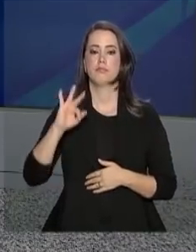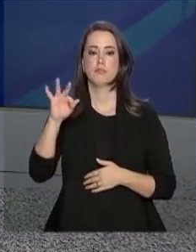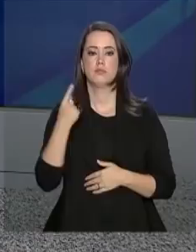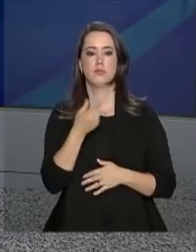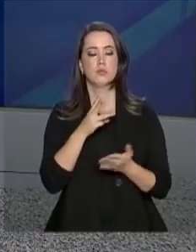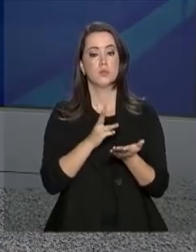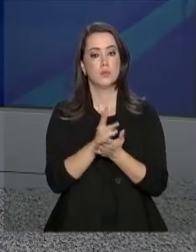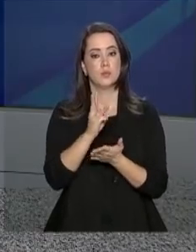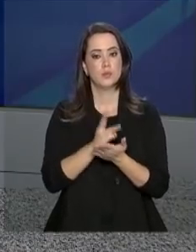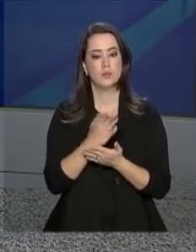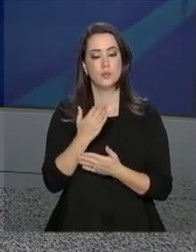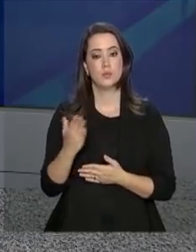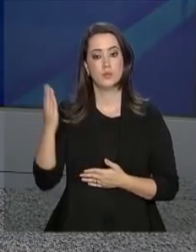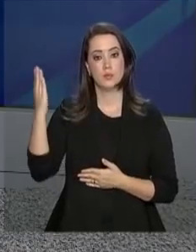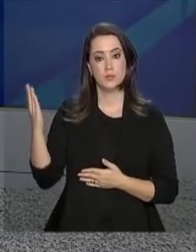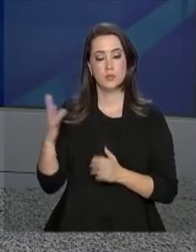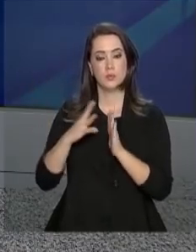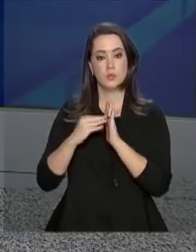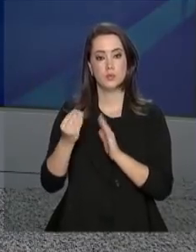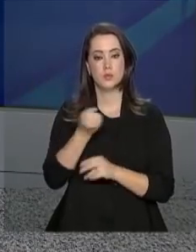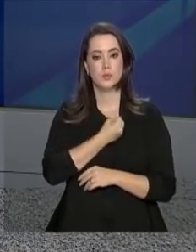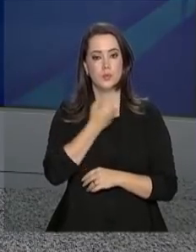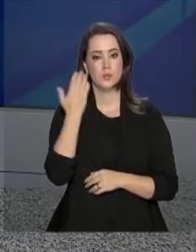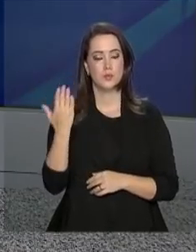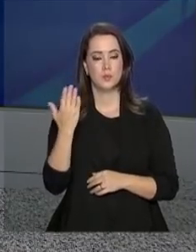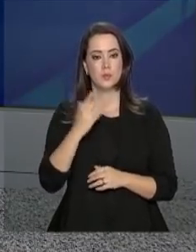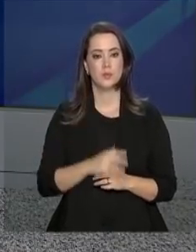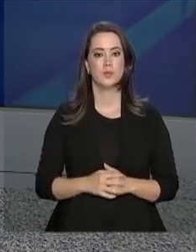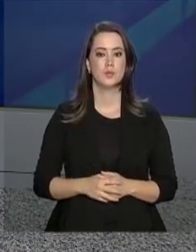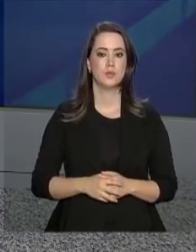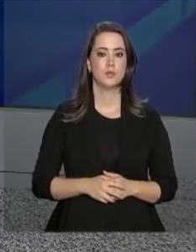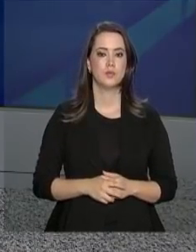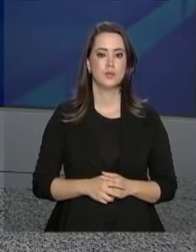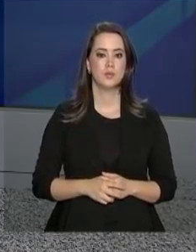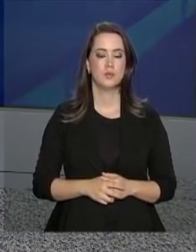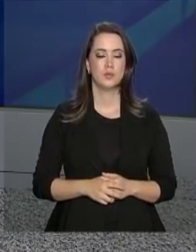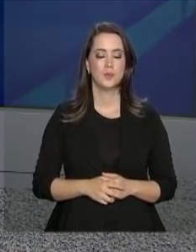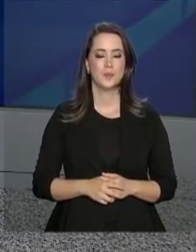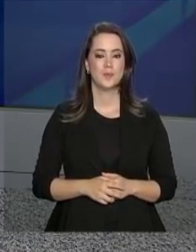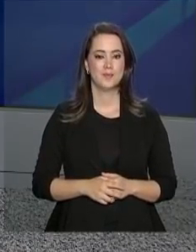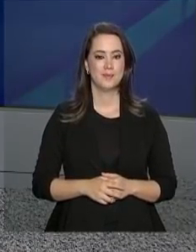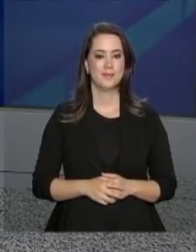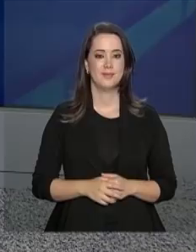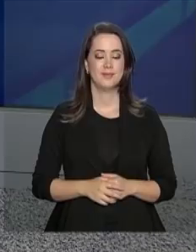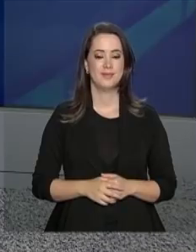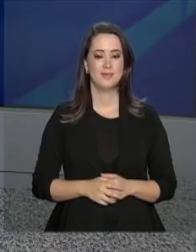nosso WhatsApp então anote aí é 61 99867